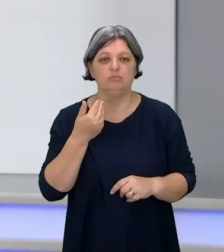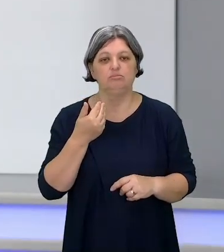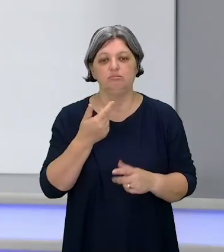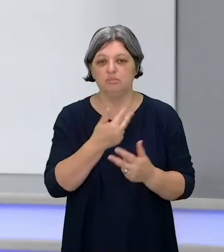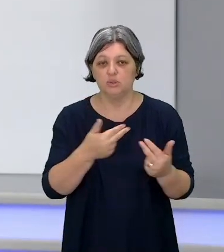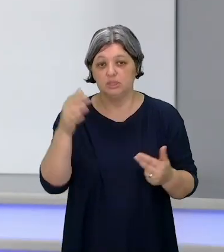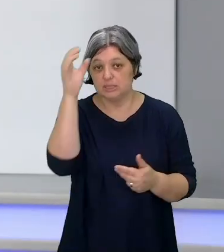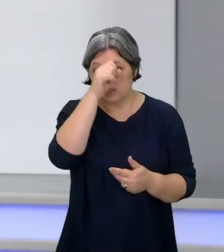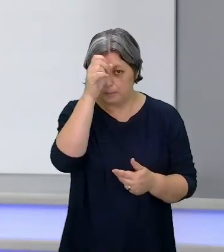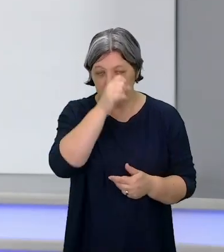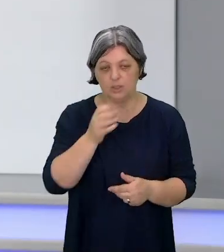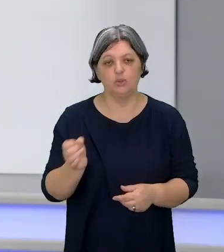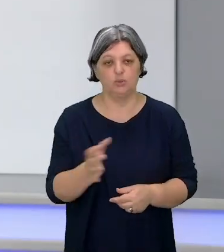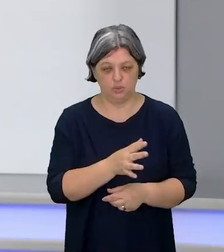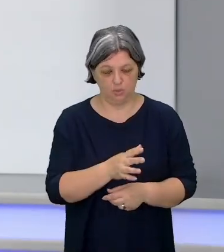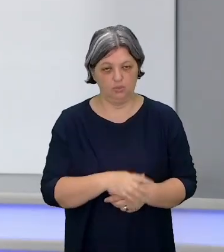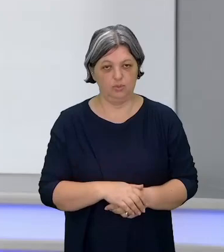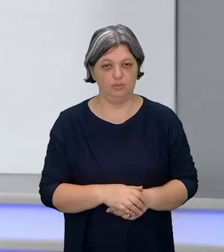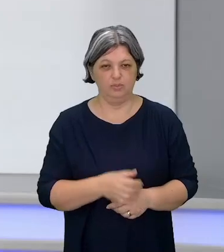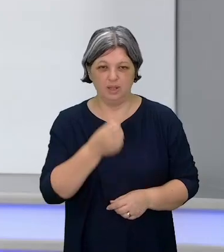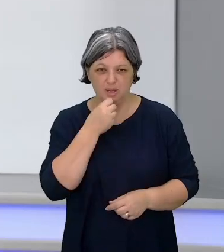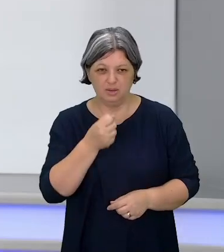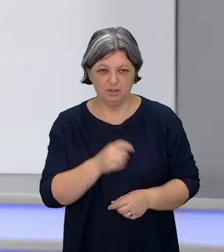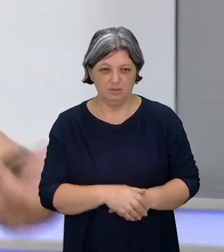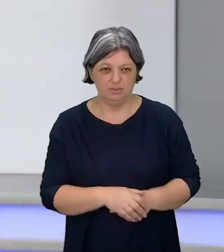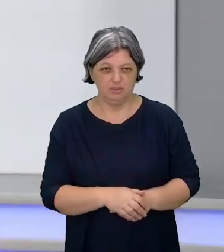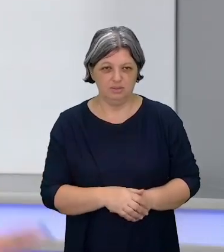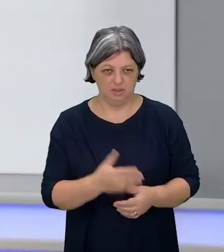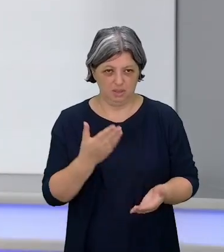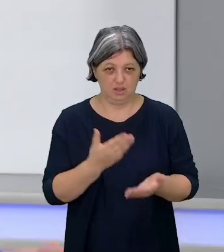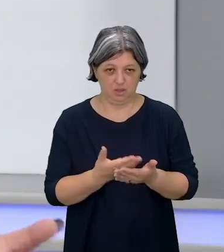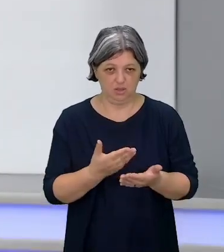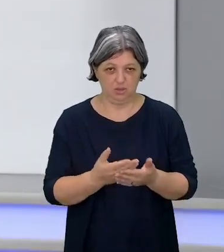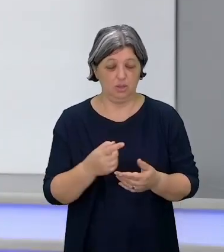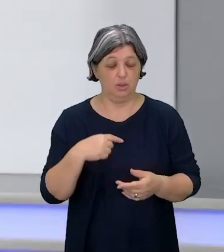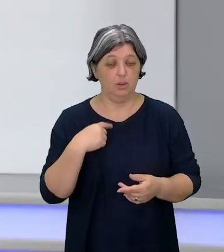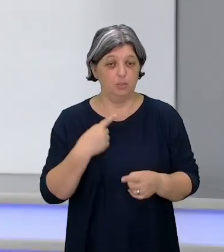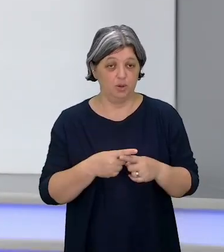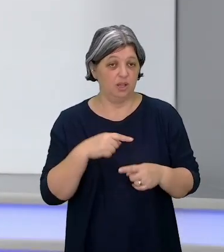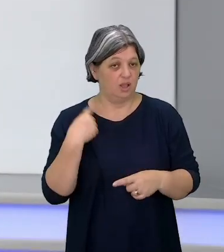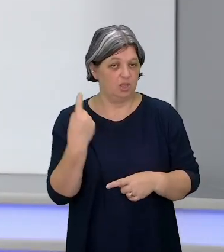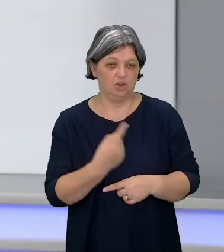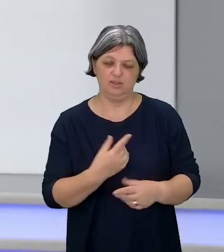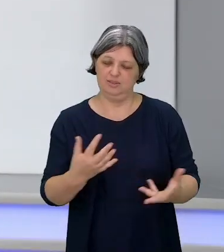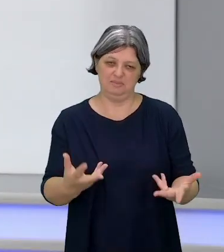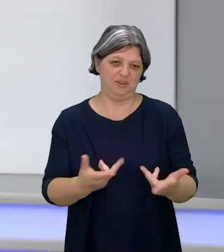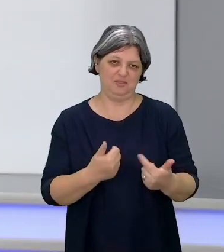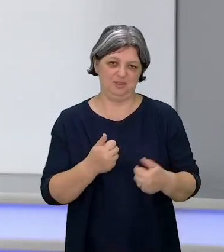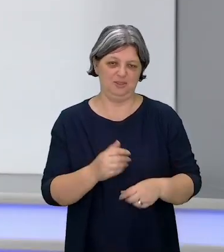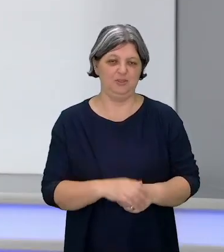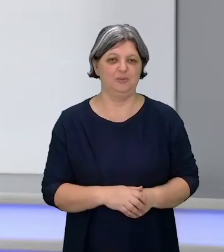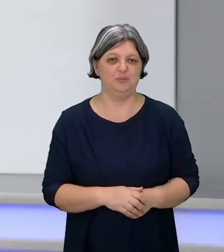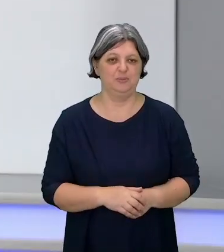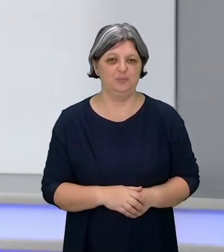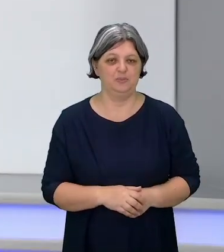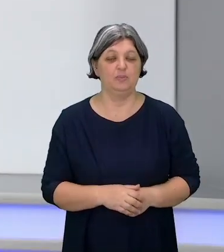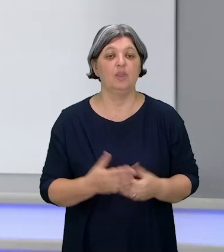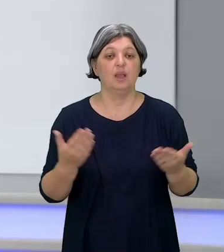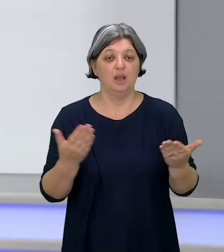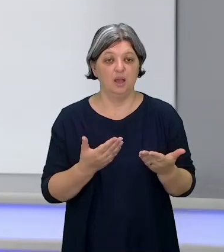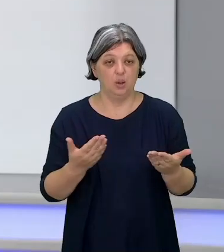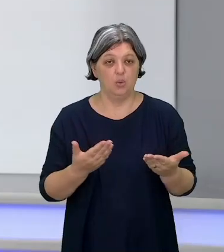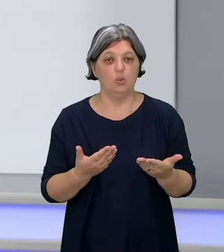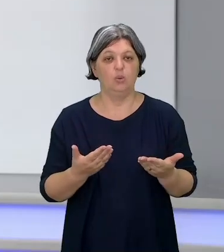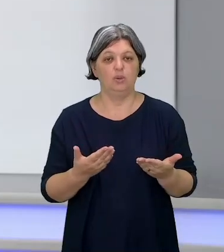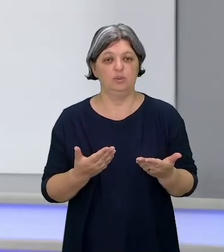novo e aprendeu aí nessas entrevistas, assim como nas nossas aulas, porque a gente é incrível, né? E aí, agora a gente vai voltar um